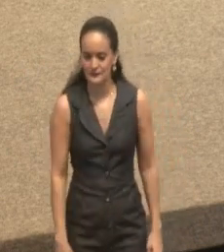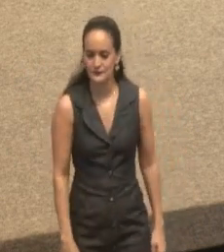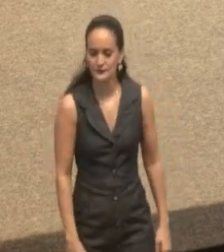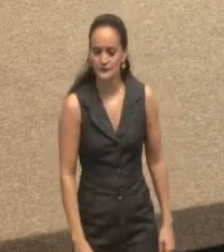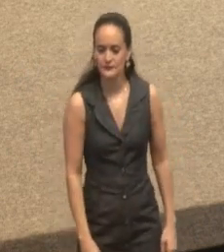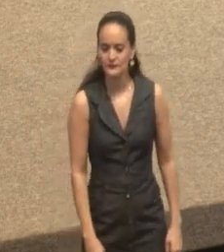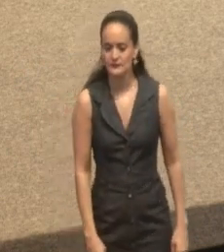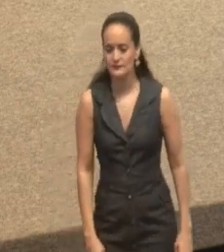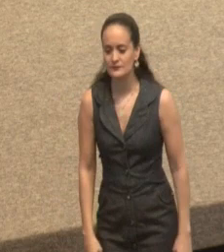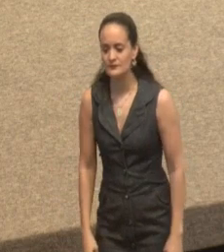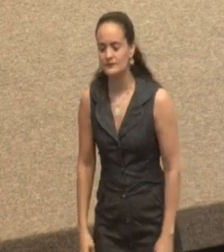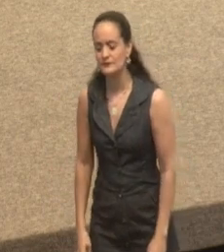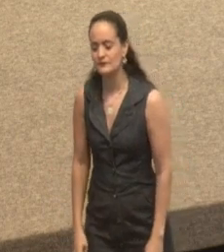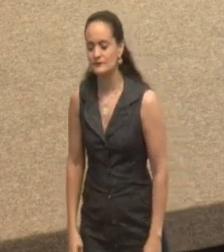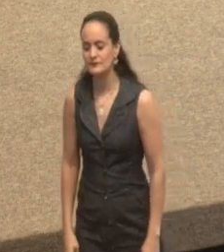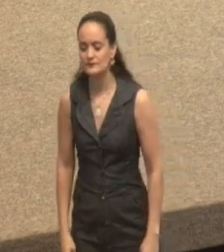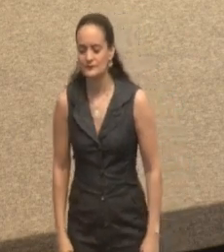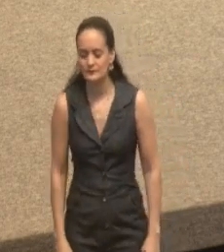Tu,